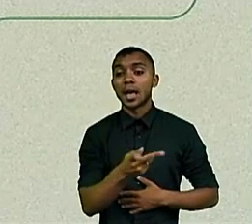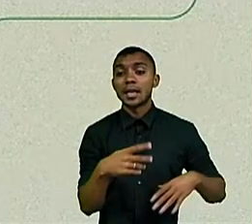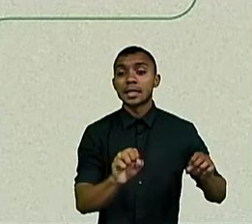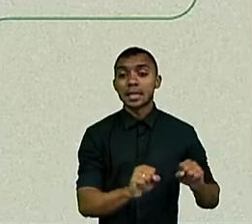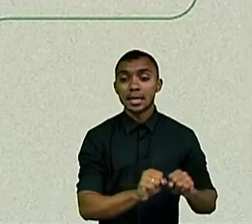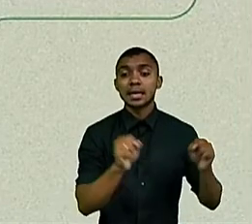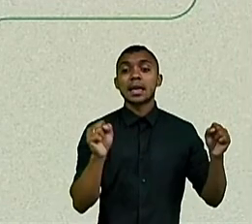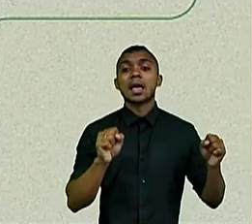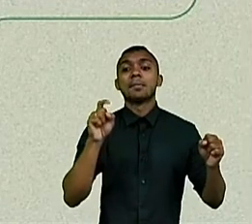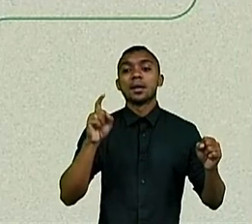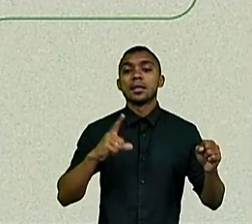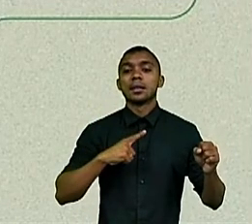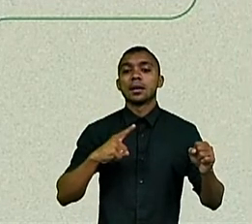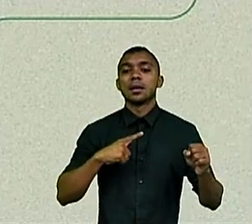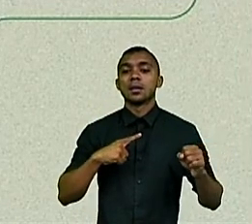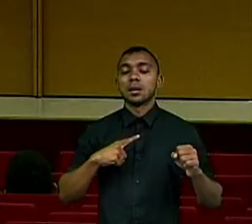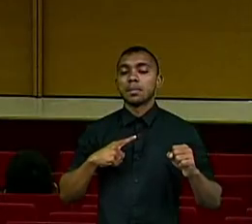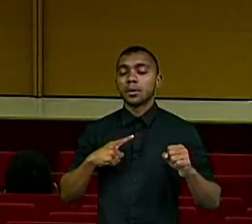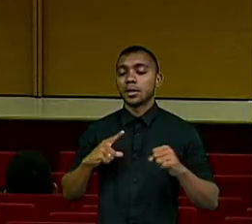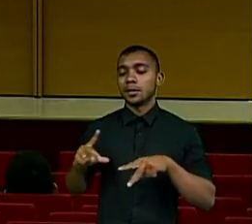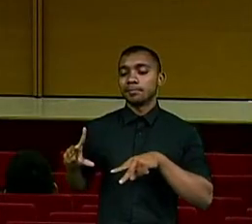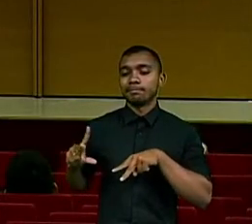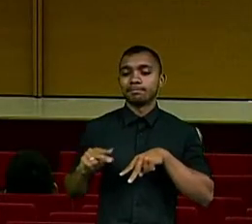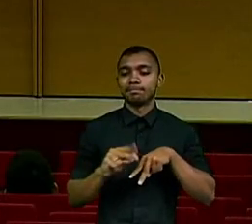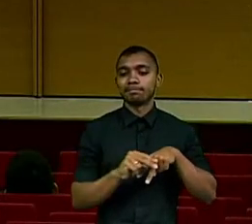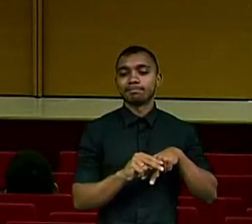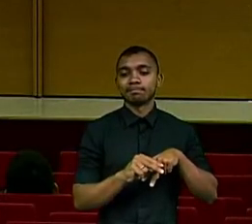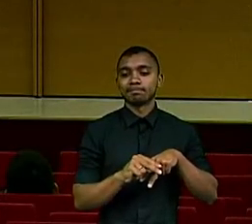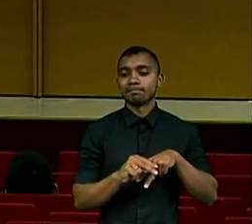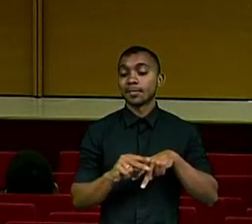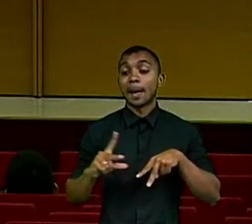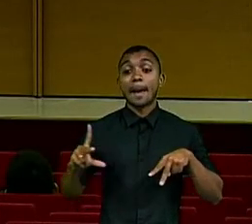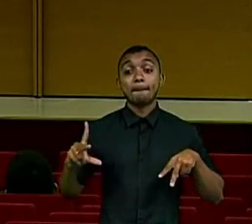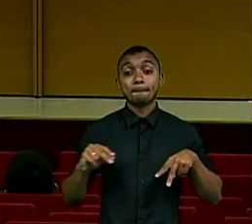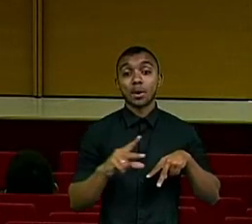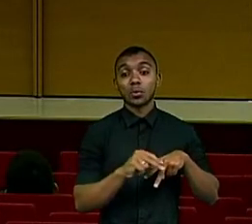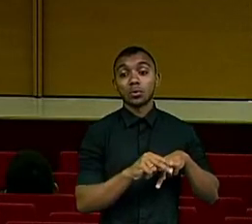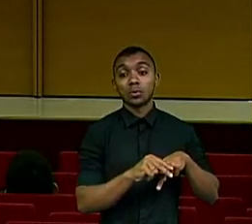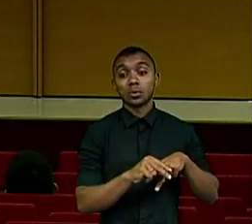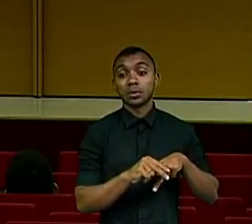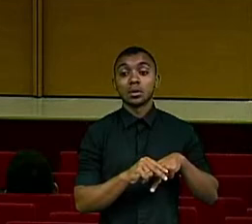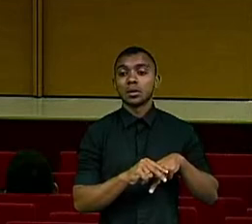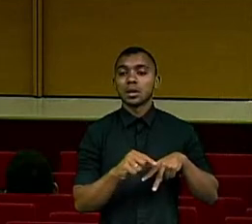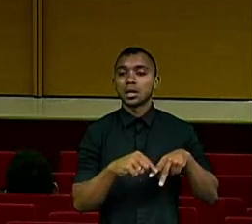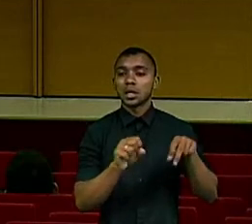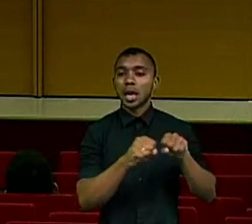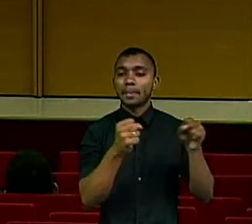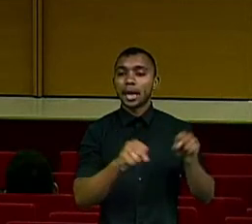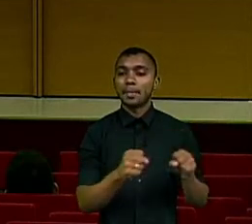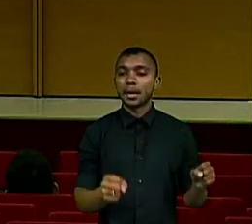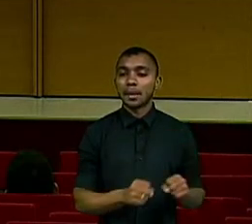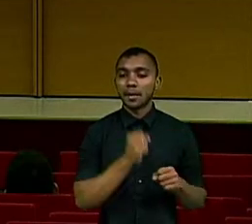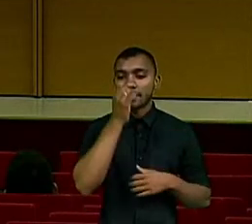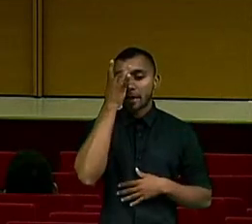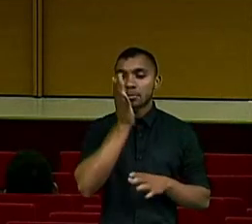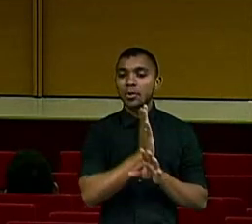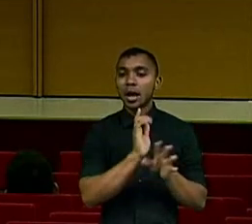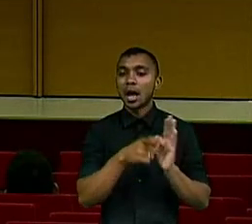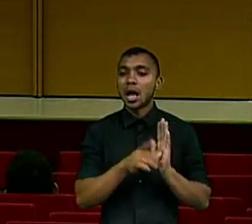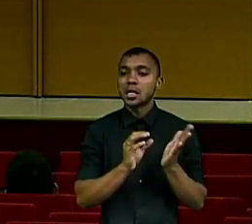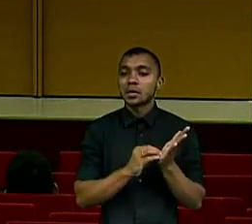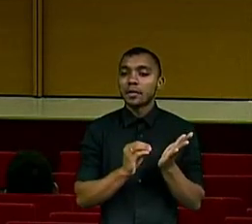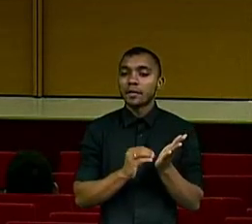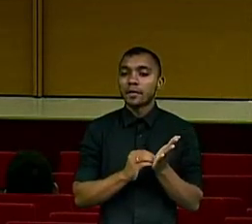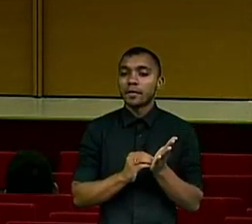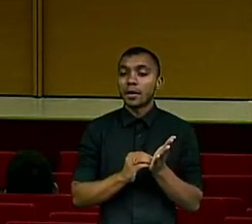proteínas elas quebram por desnaturação e um aquecimento